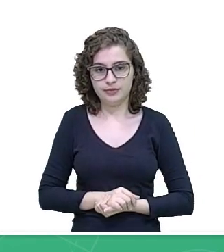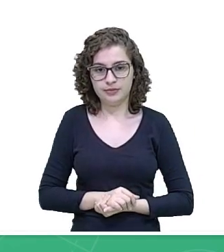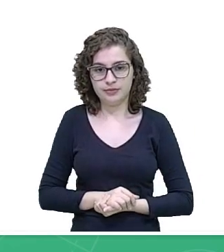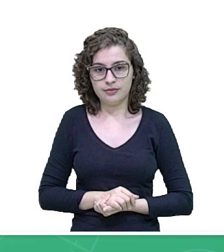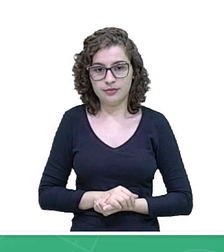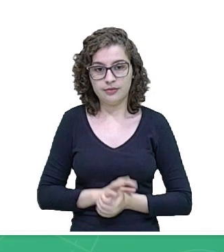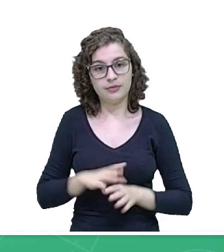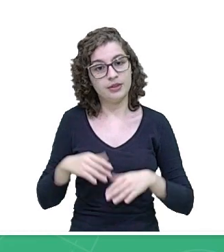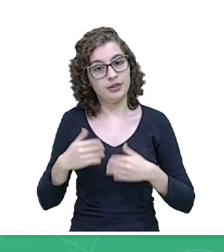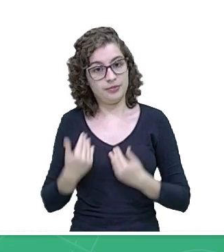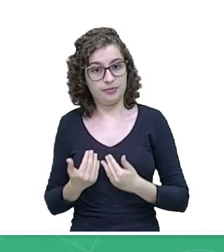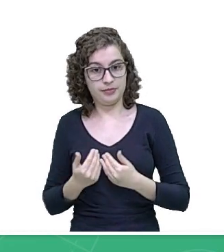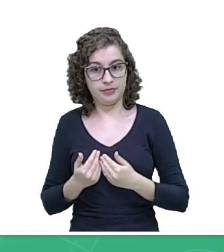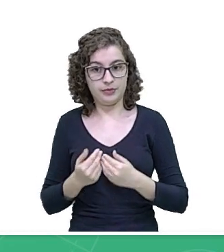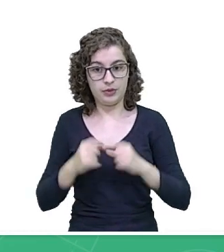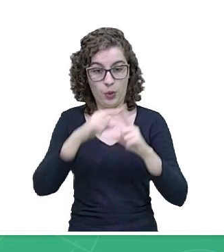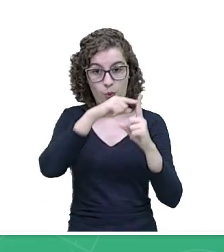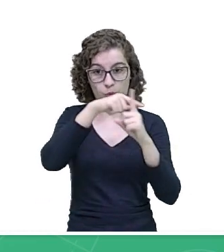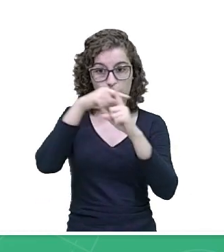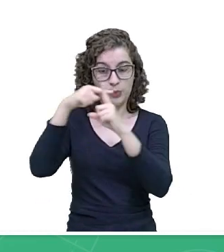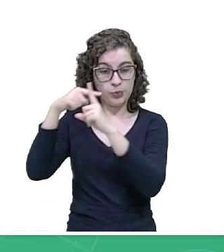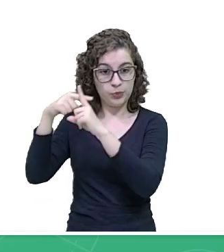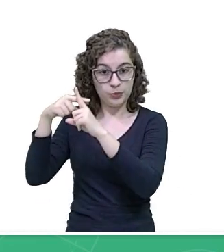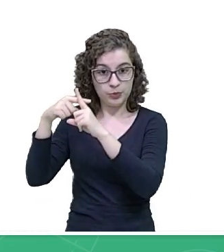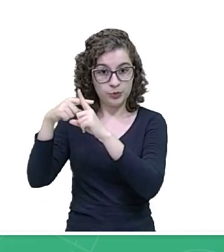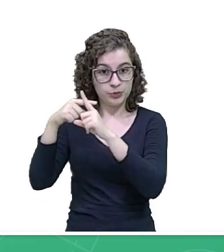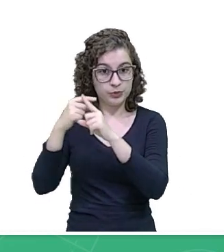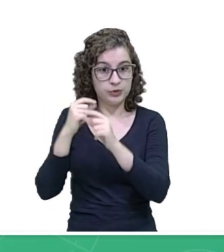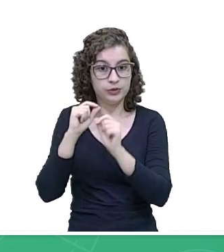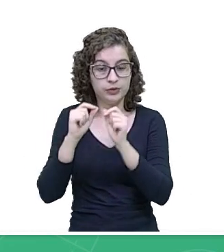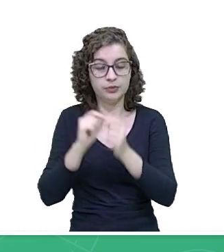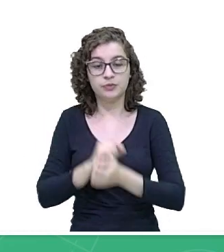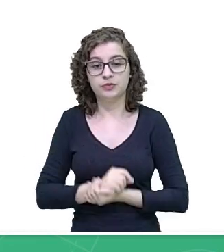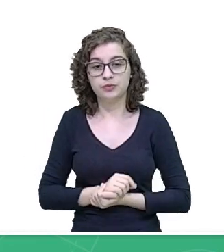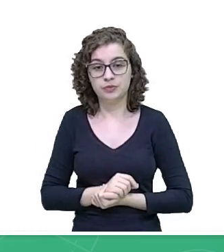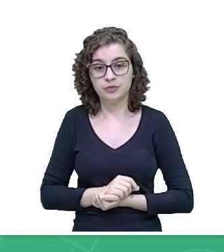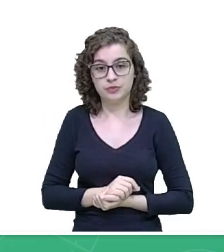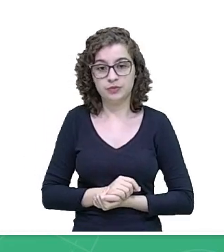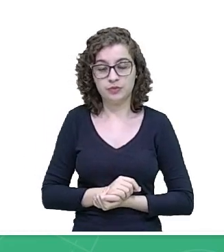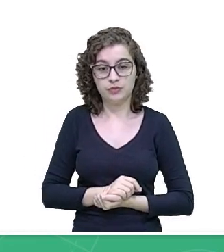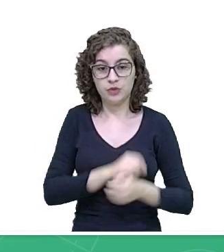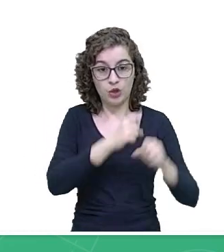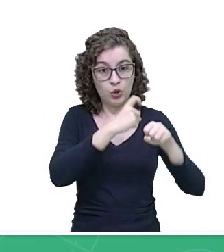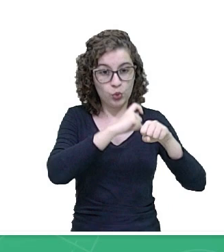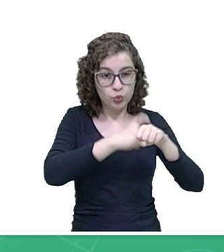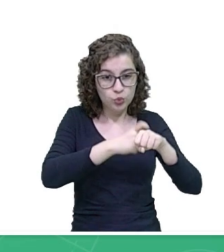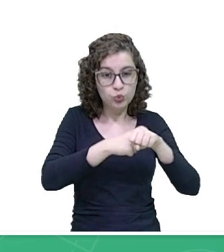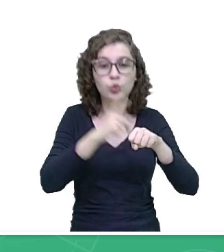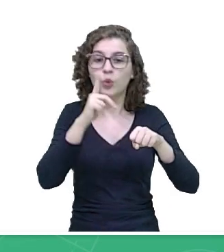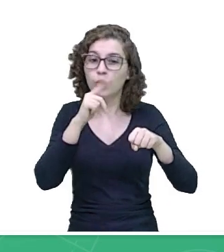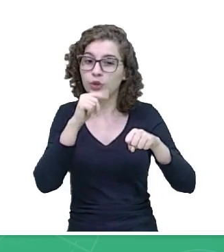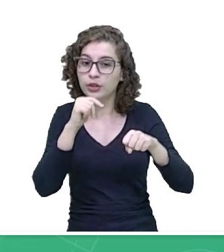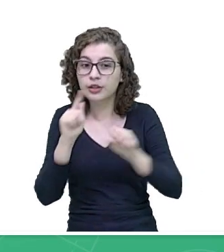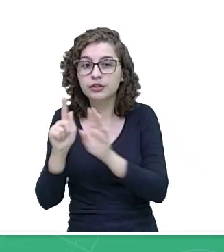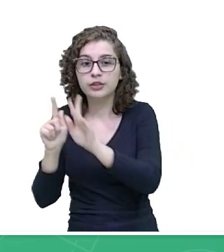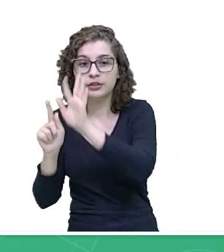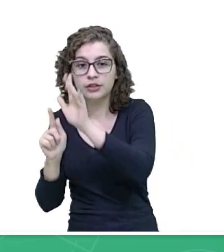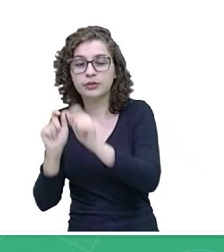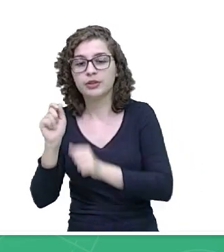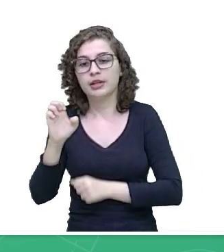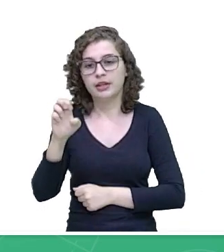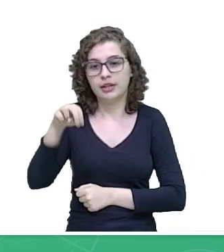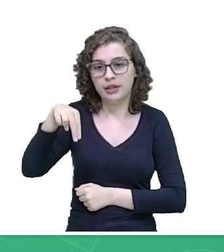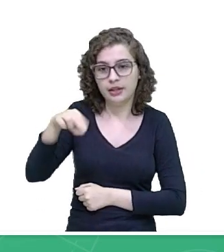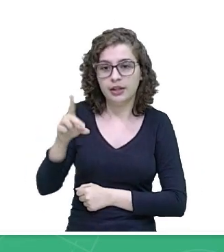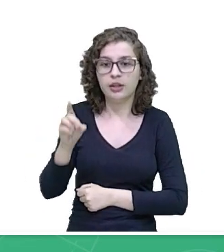esse processo aqui, do sólido para o líquido e do líquido para o gasoso, são processos